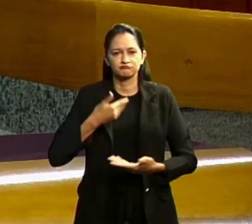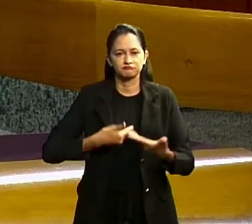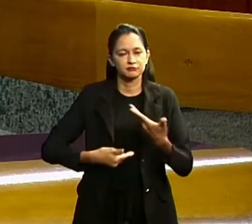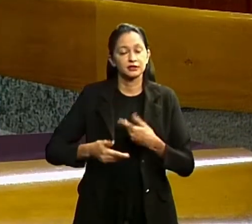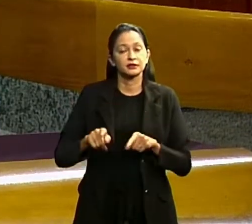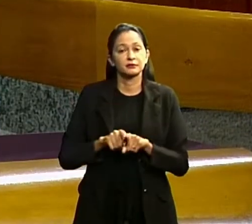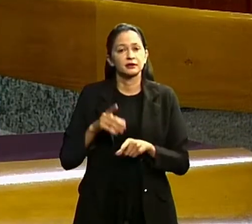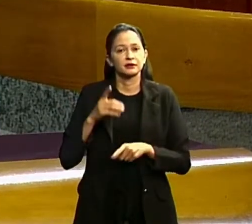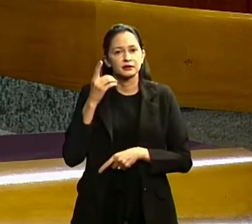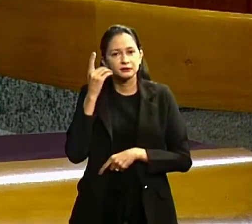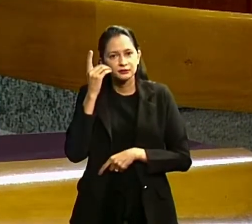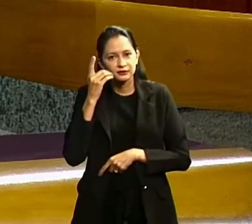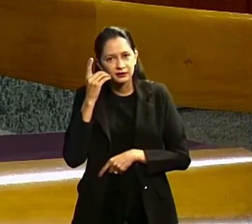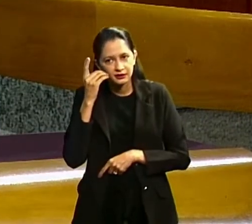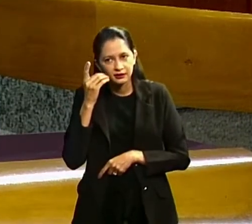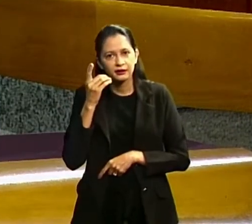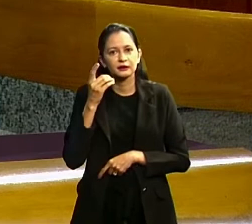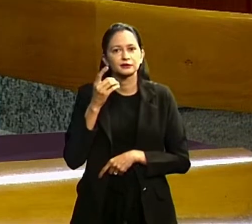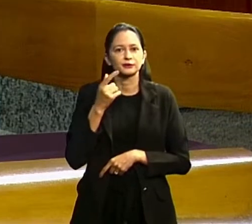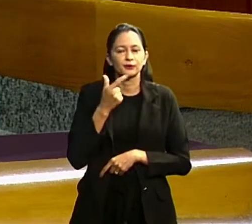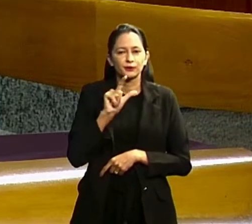deputadas, senadoras,